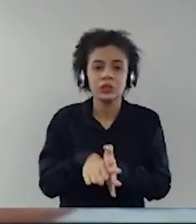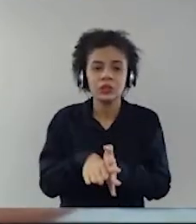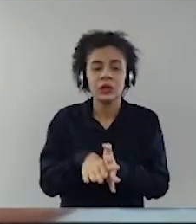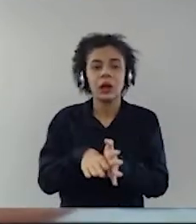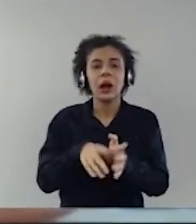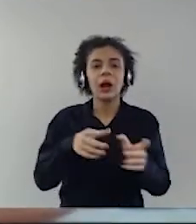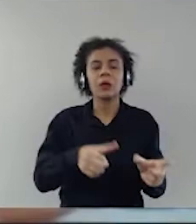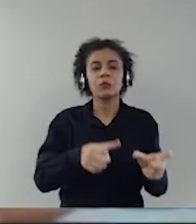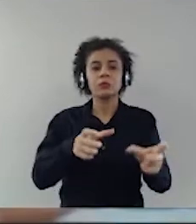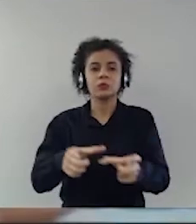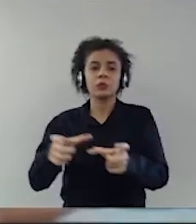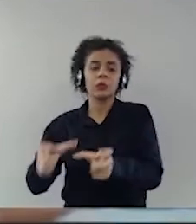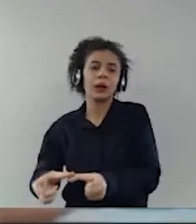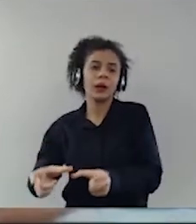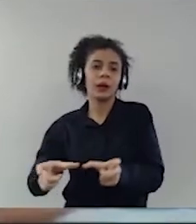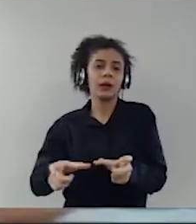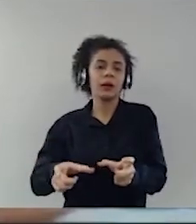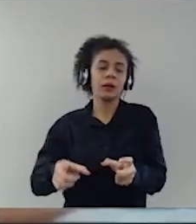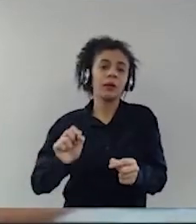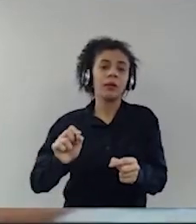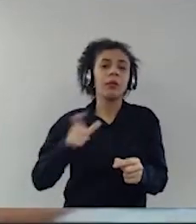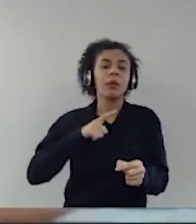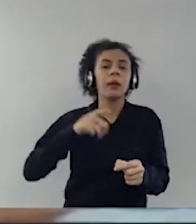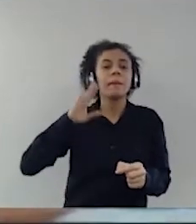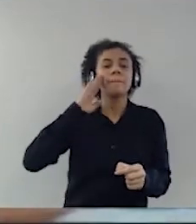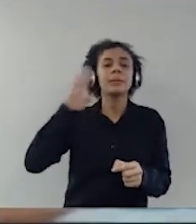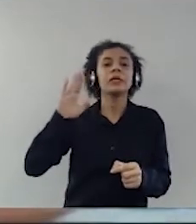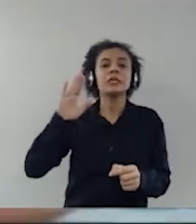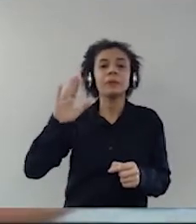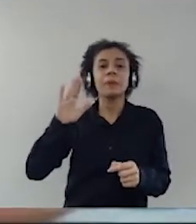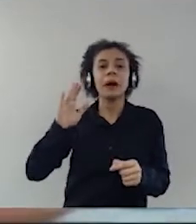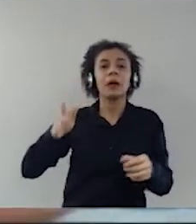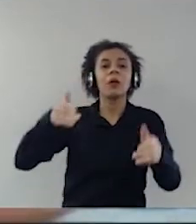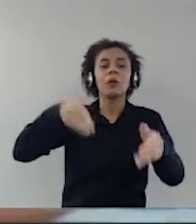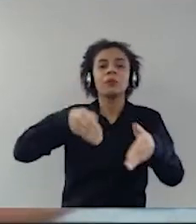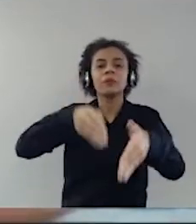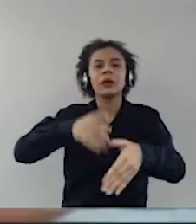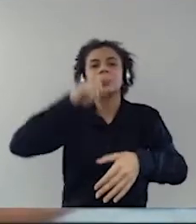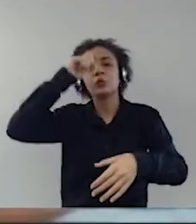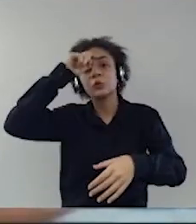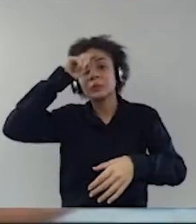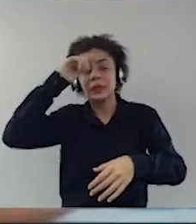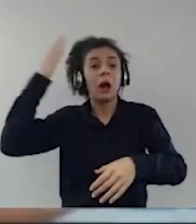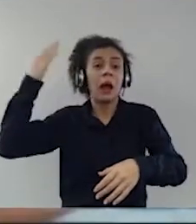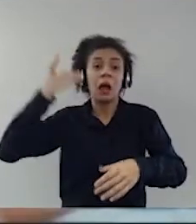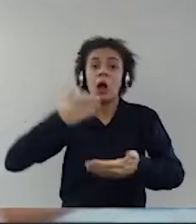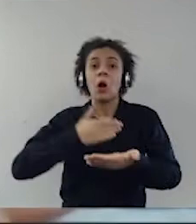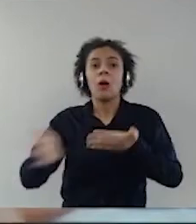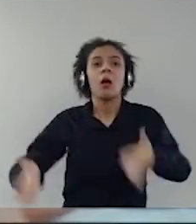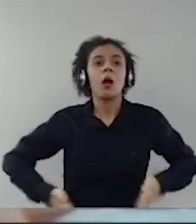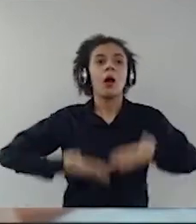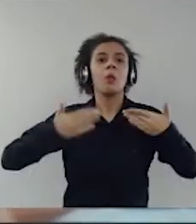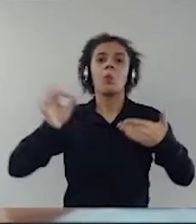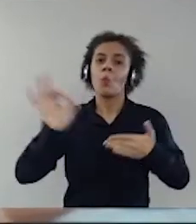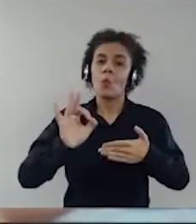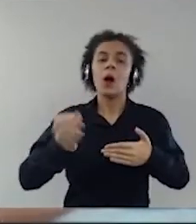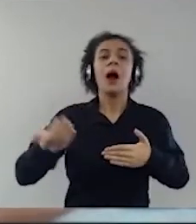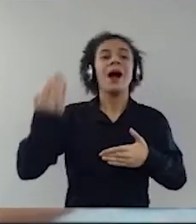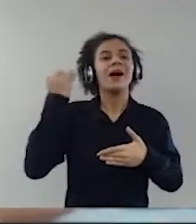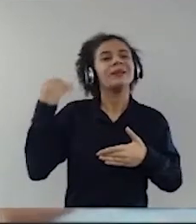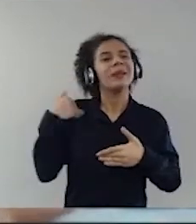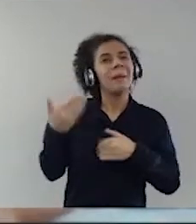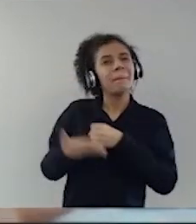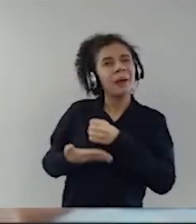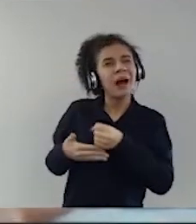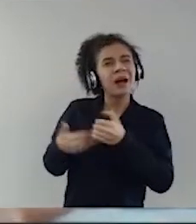leitos, a quem tinha prioridade de leitos, não foi um trabalho que se começou do zero, assim, já existia alguma